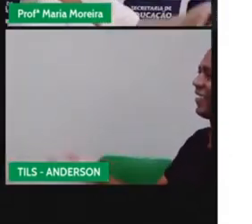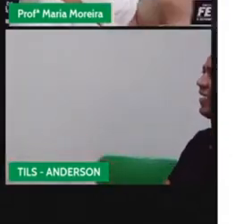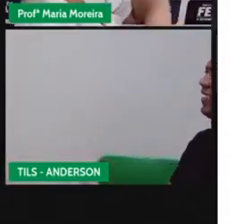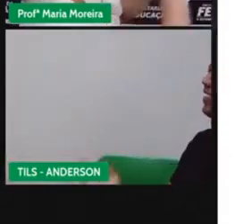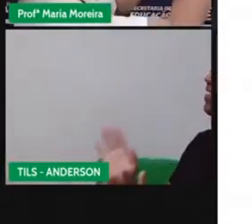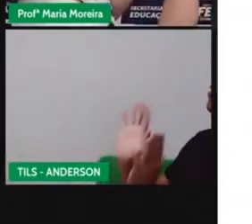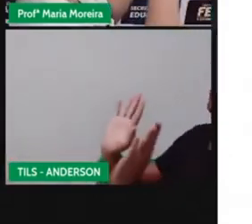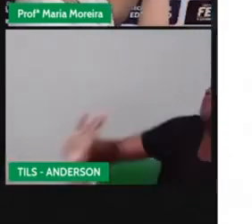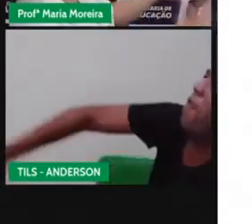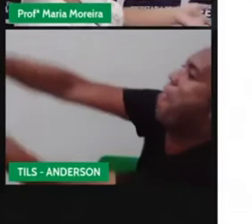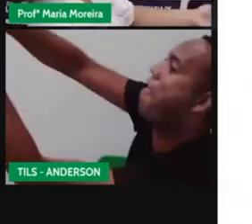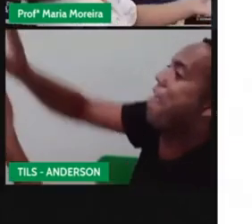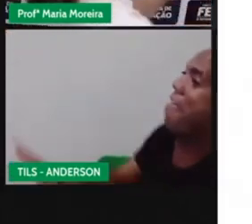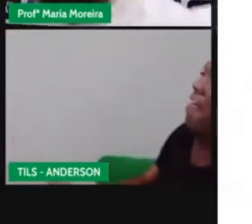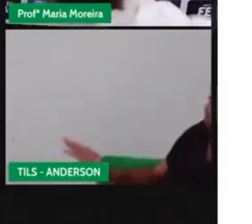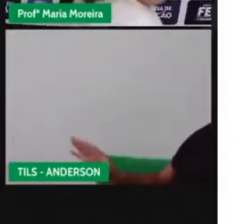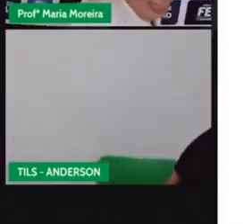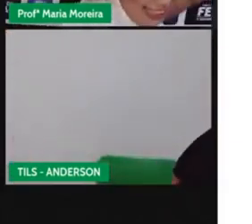Toma.